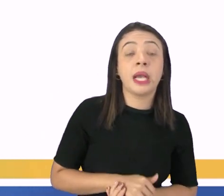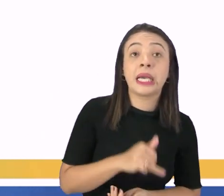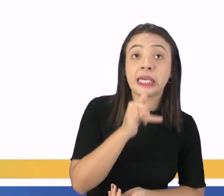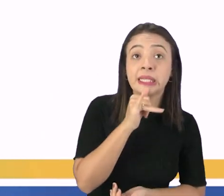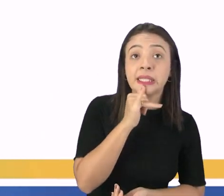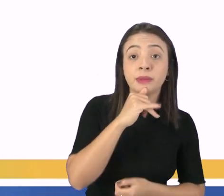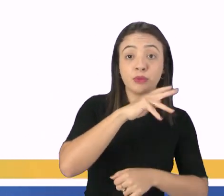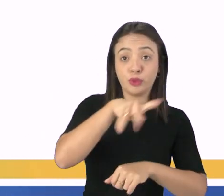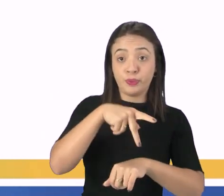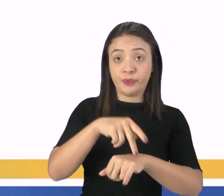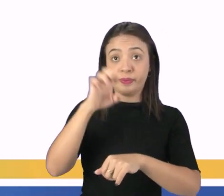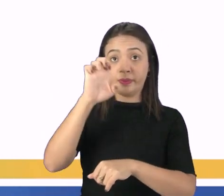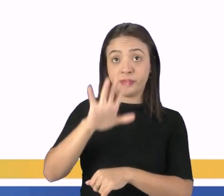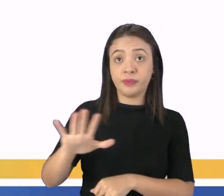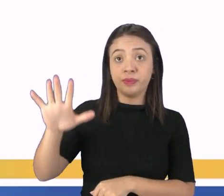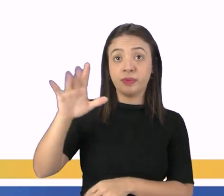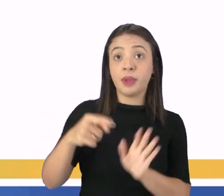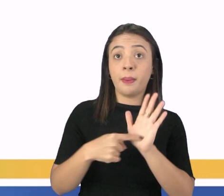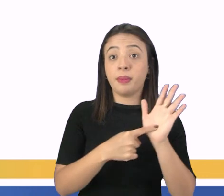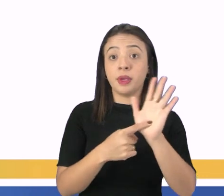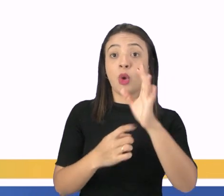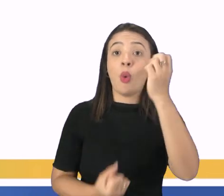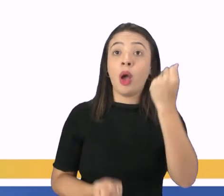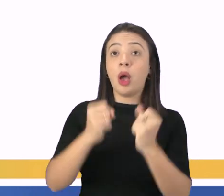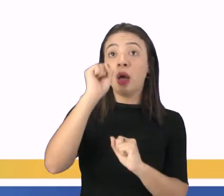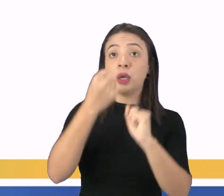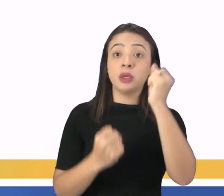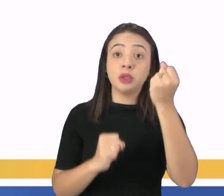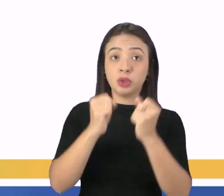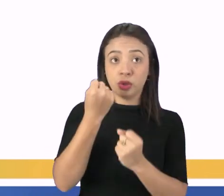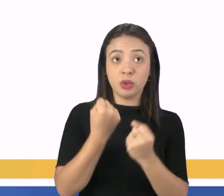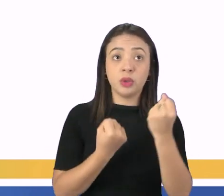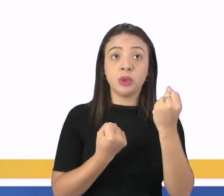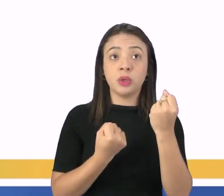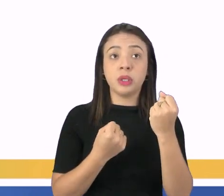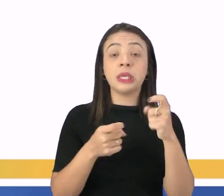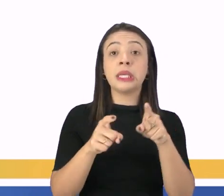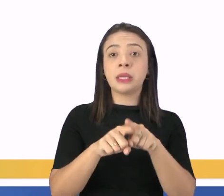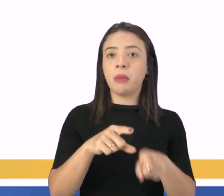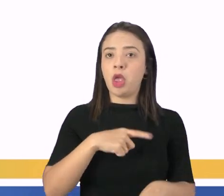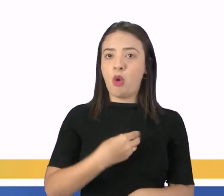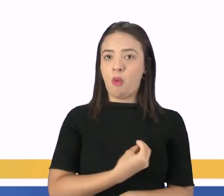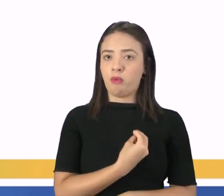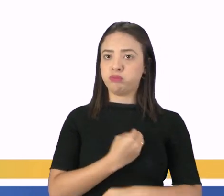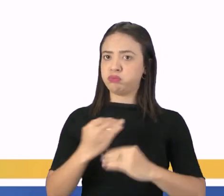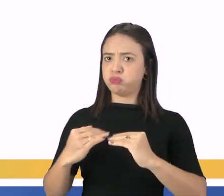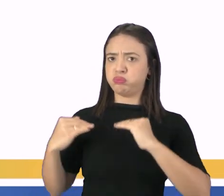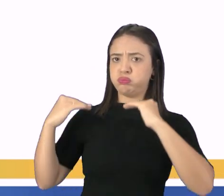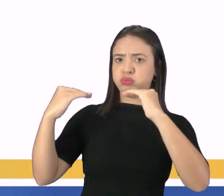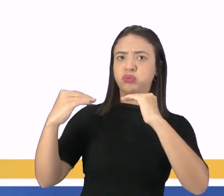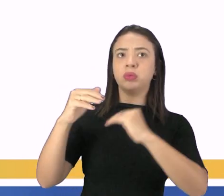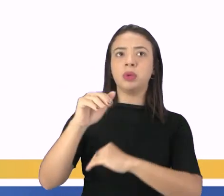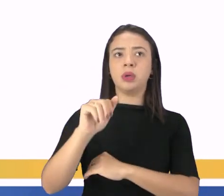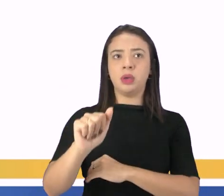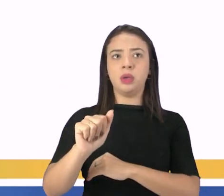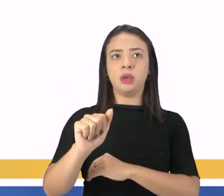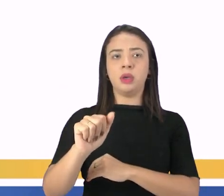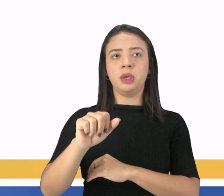exemplos de países da Europa que apresentaram industrialização e padrões de vida elevados. Letra